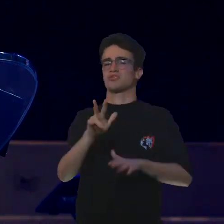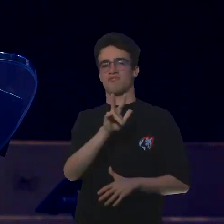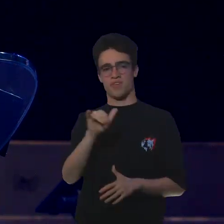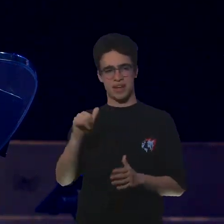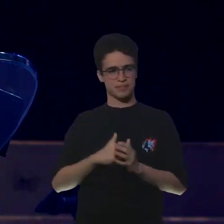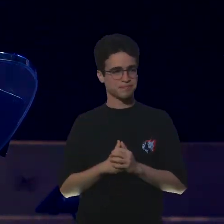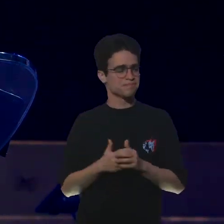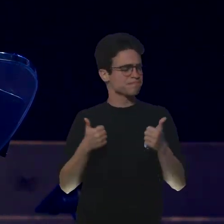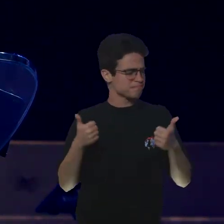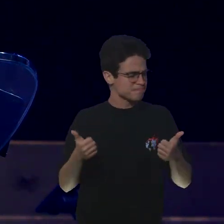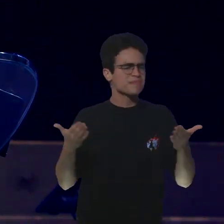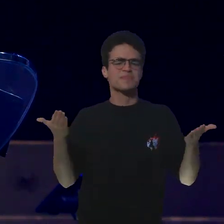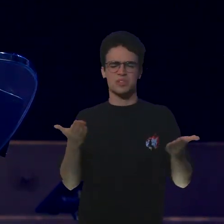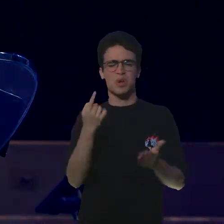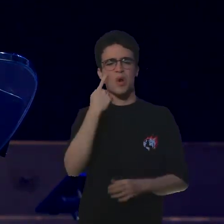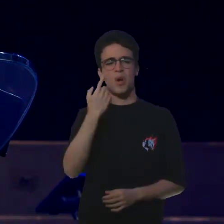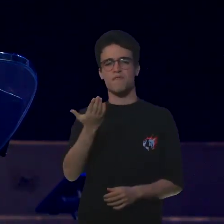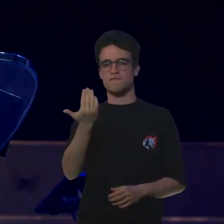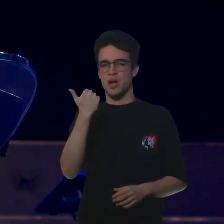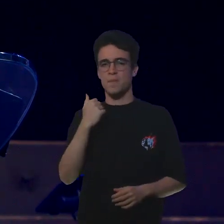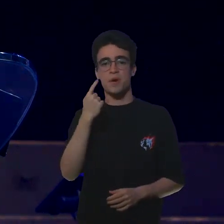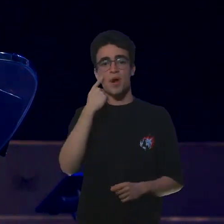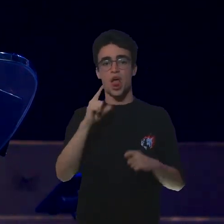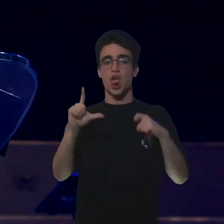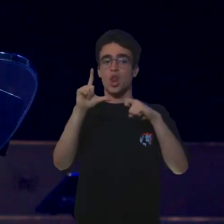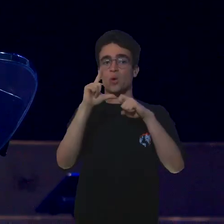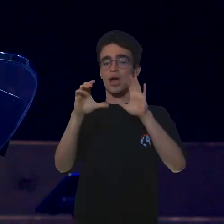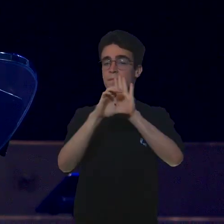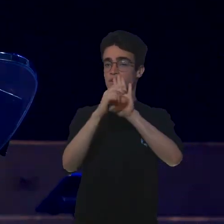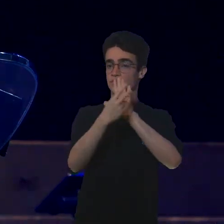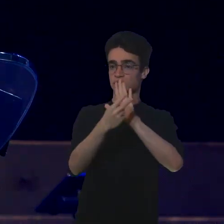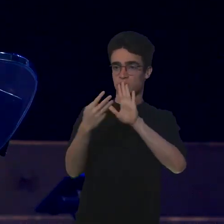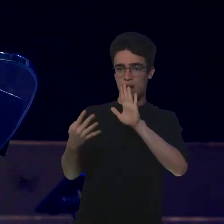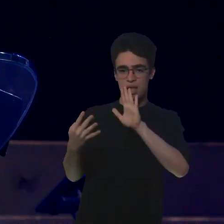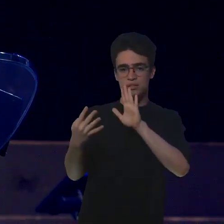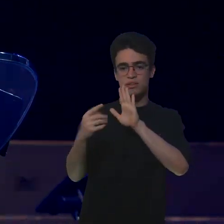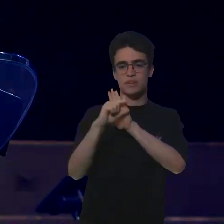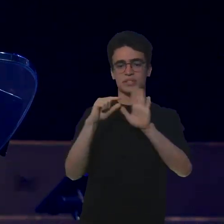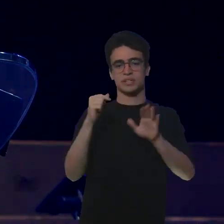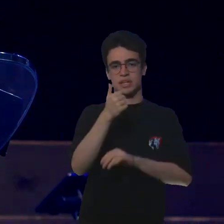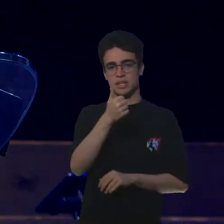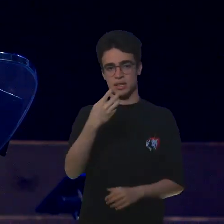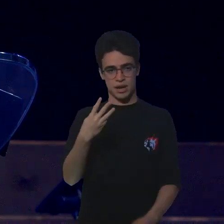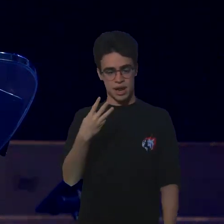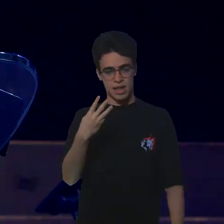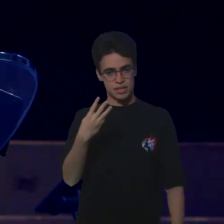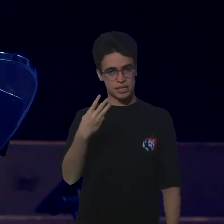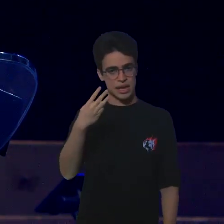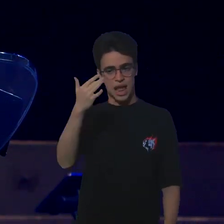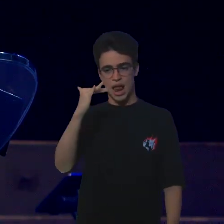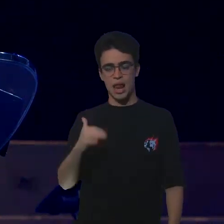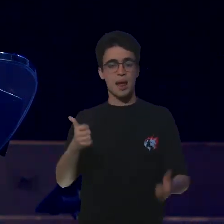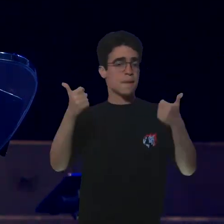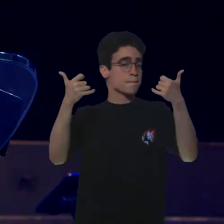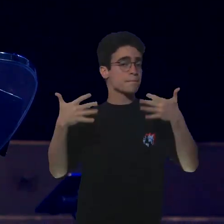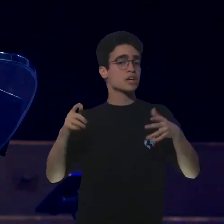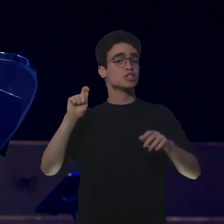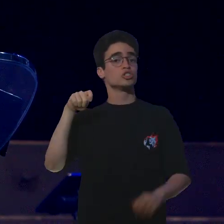Vamos ler o texto? Está lá em Lucas 24, 13, caminho de Emaús.